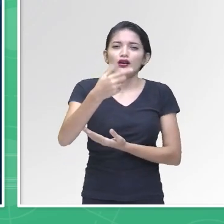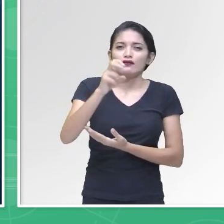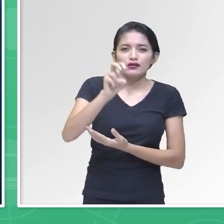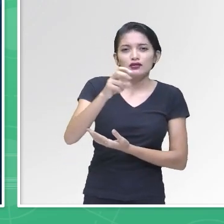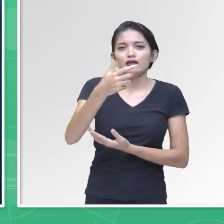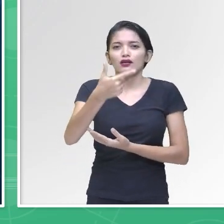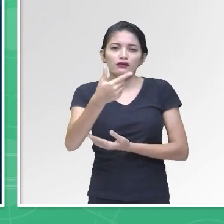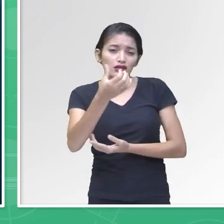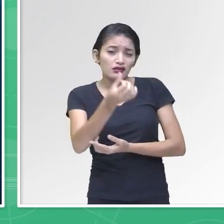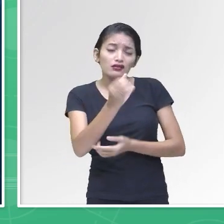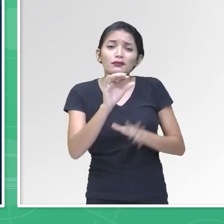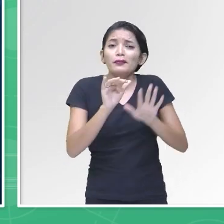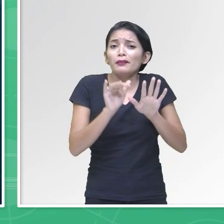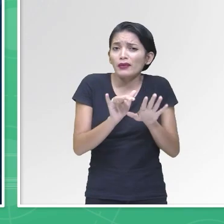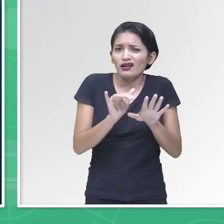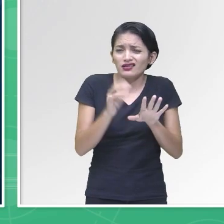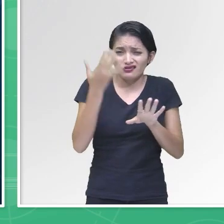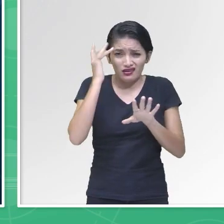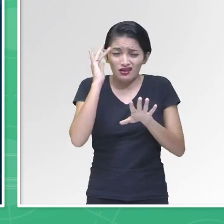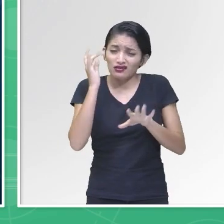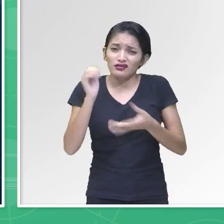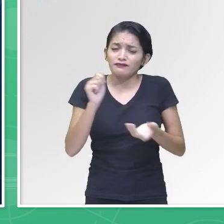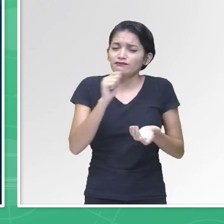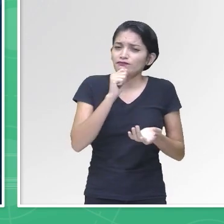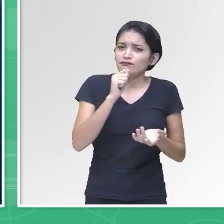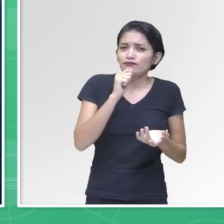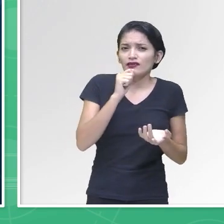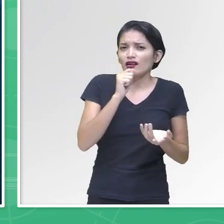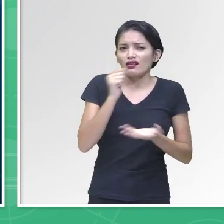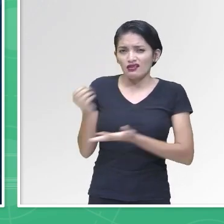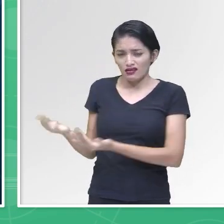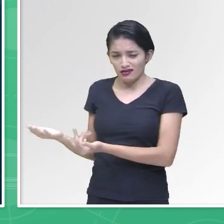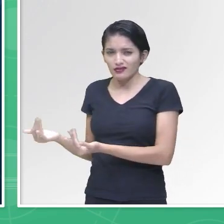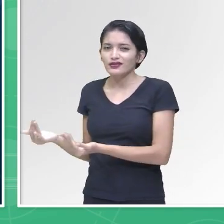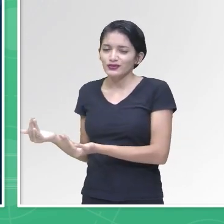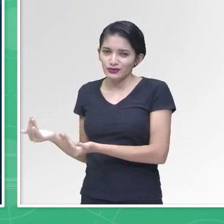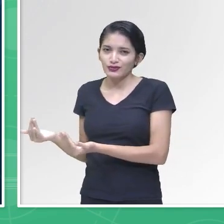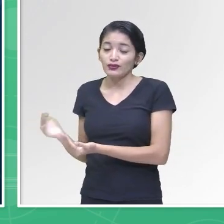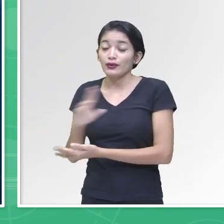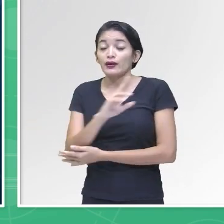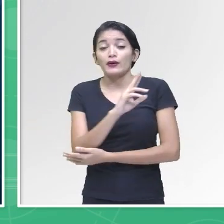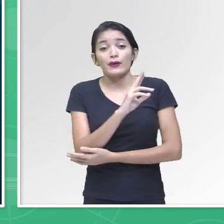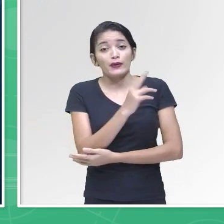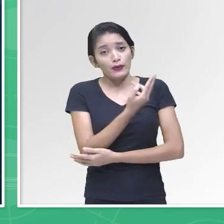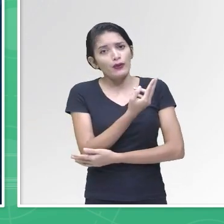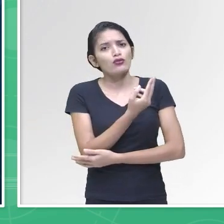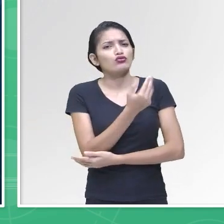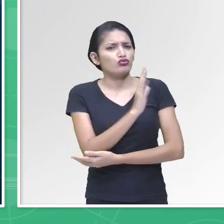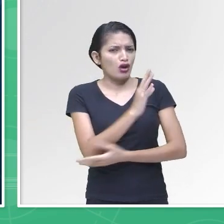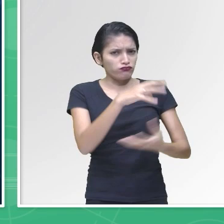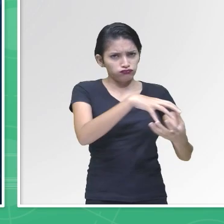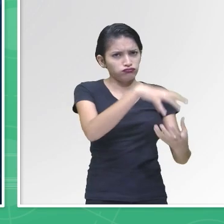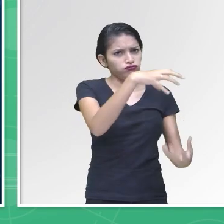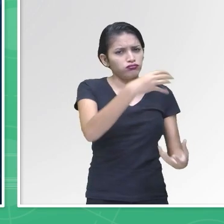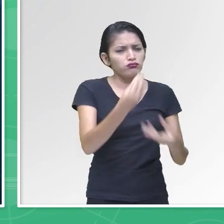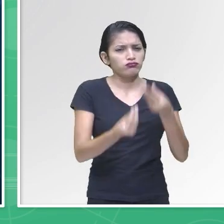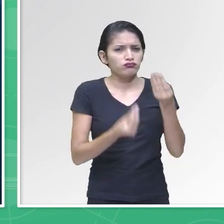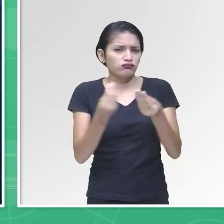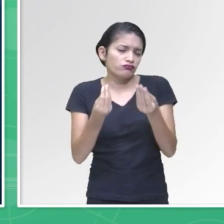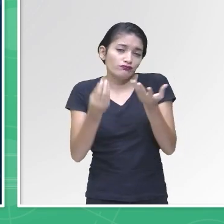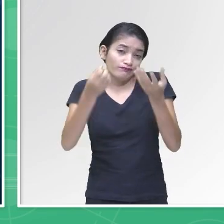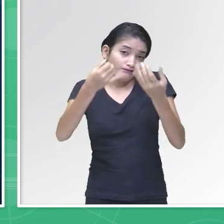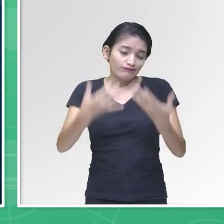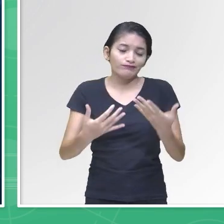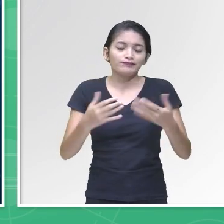26, mas será que eu ainda estou na juventude ou será que eu sou adulto?